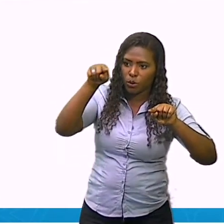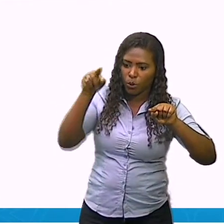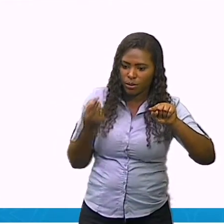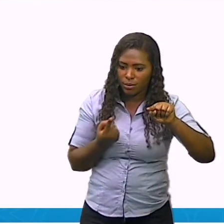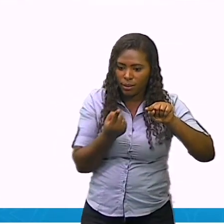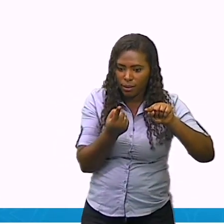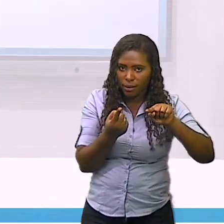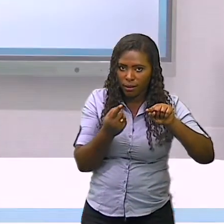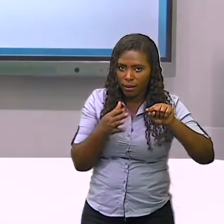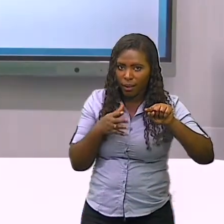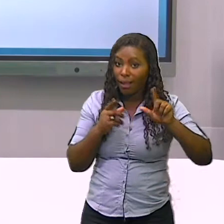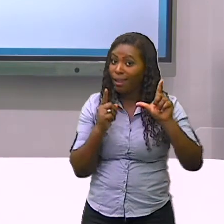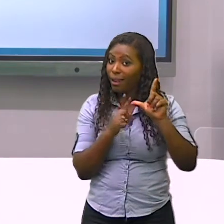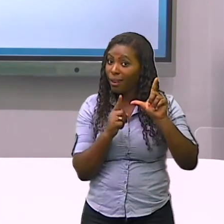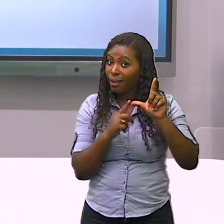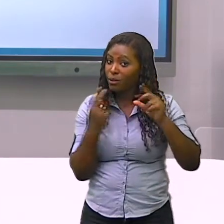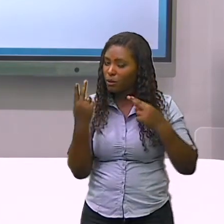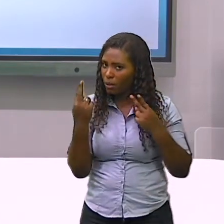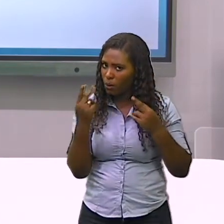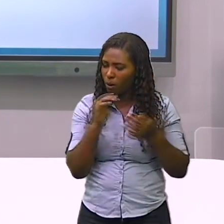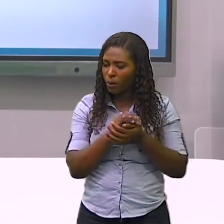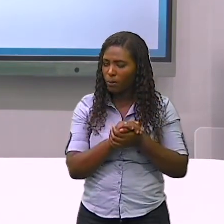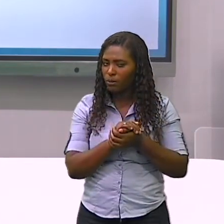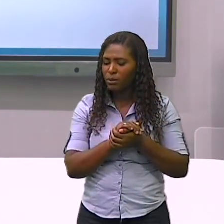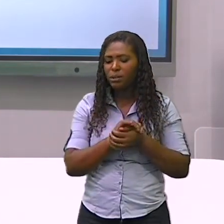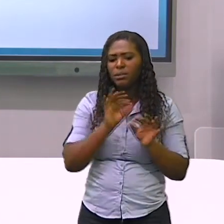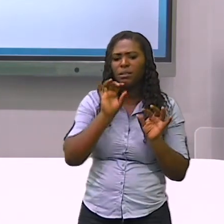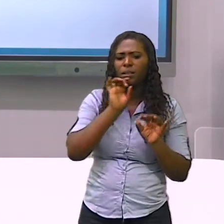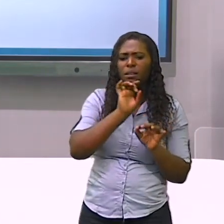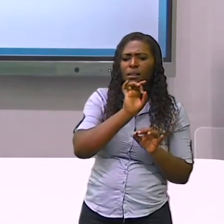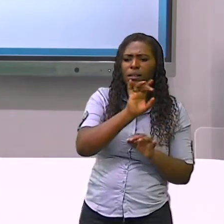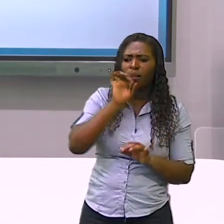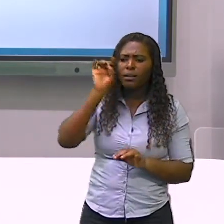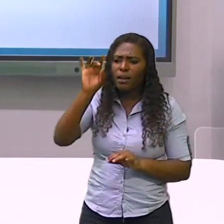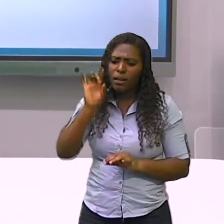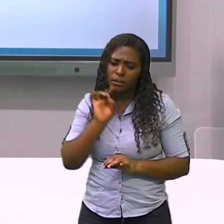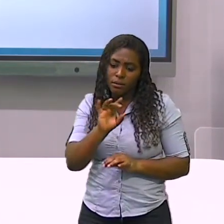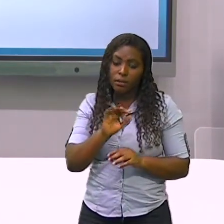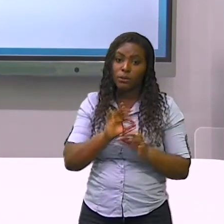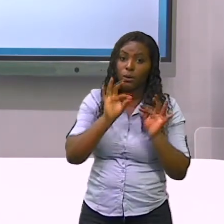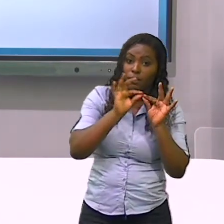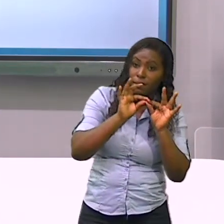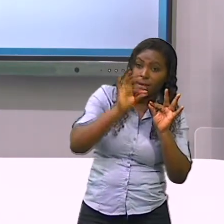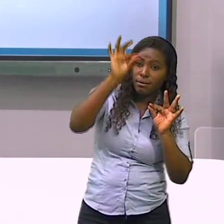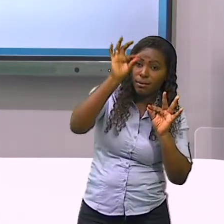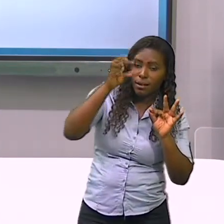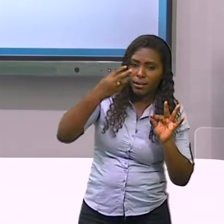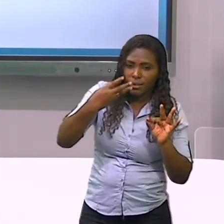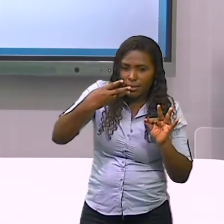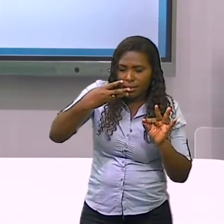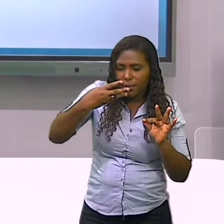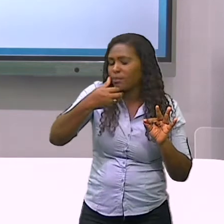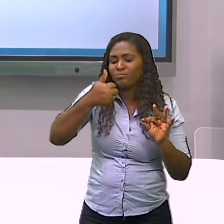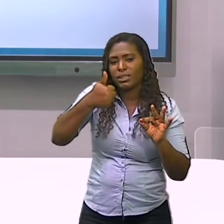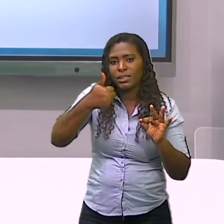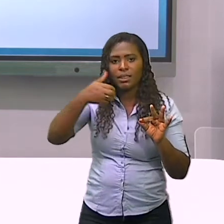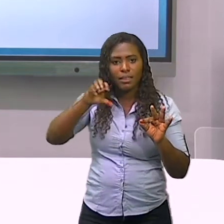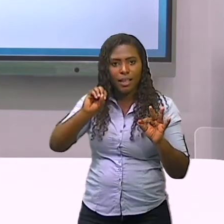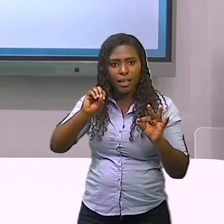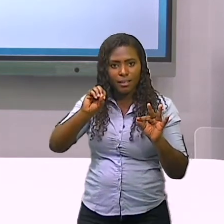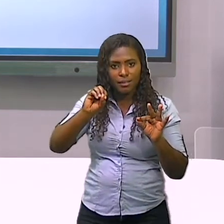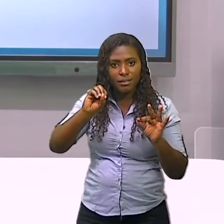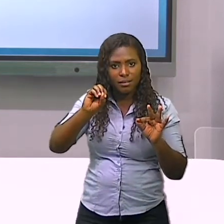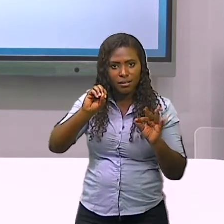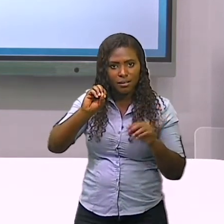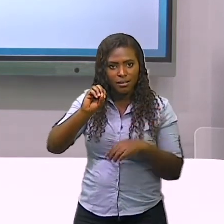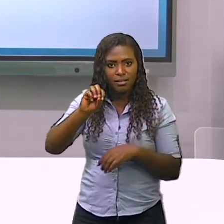que cada lado mede 10 centímetros, 10 mais 10, 20, mais 10, 30. Mas se eu falo que